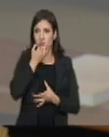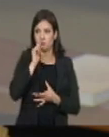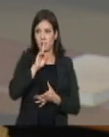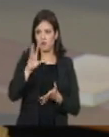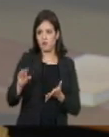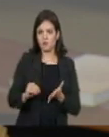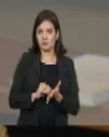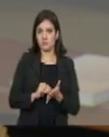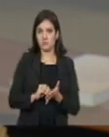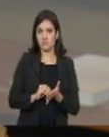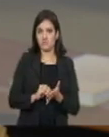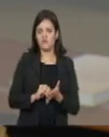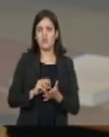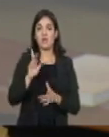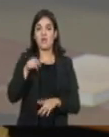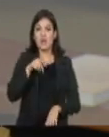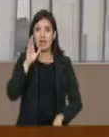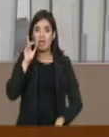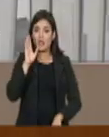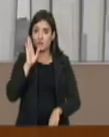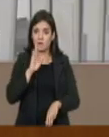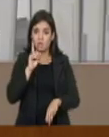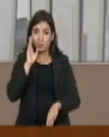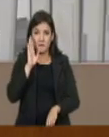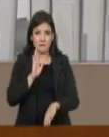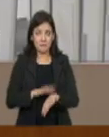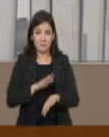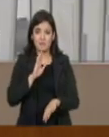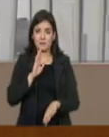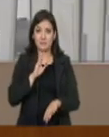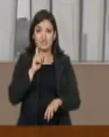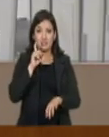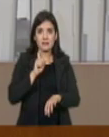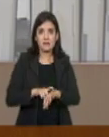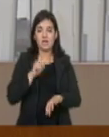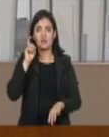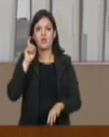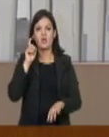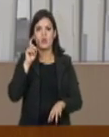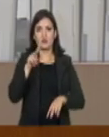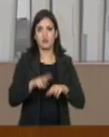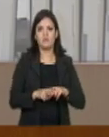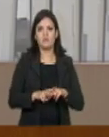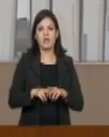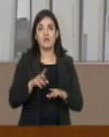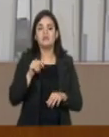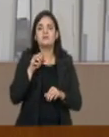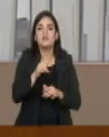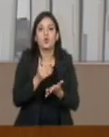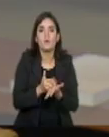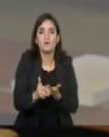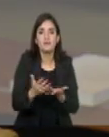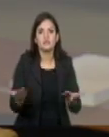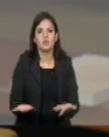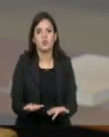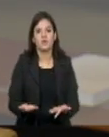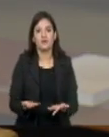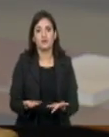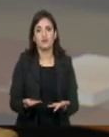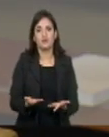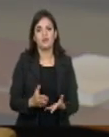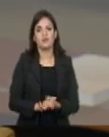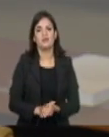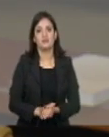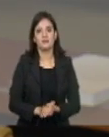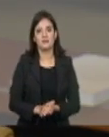imediata. Ah, perfeitamente. Não subscrevo. Bem, agradeço a Vossa Excelência. Bem. Que esta Vossa Excelência parte já explicitou o